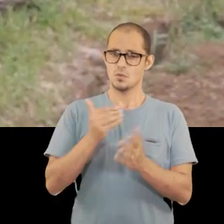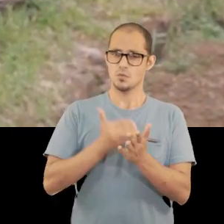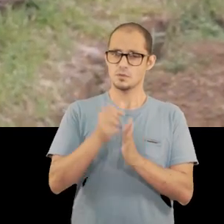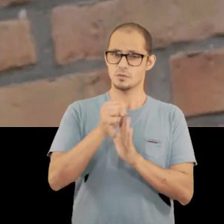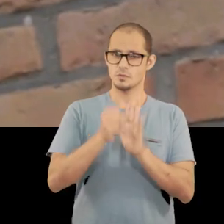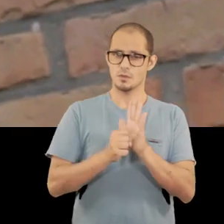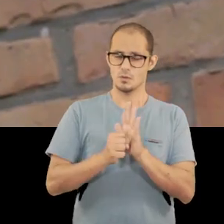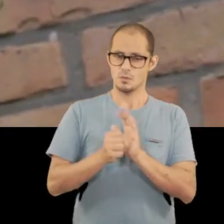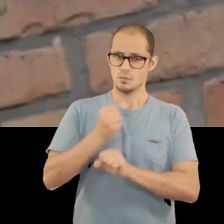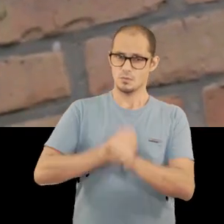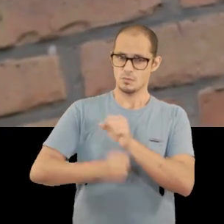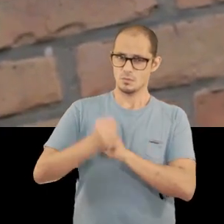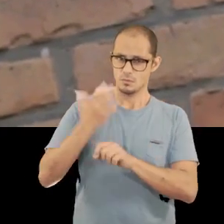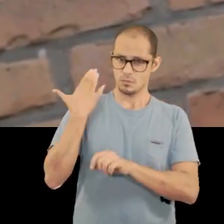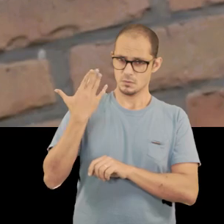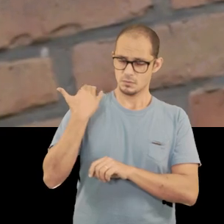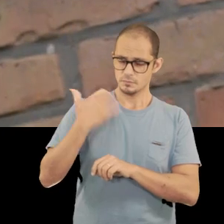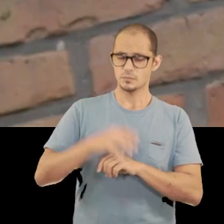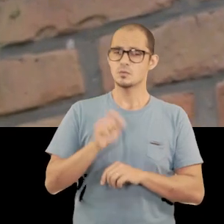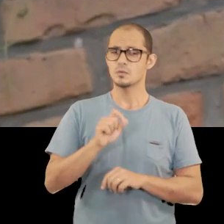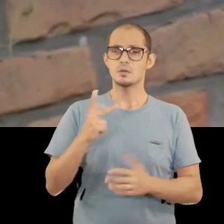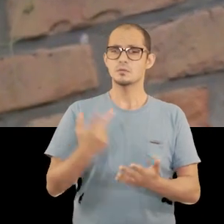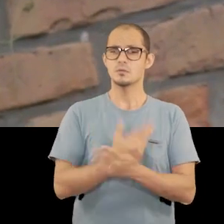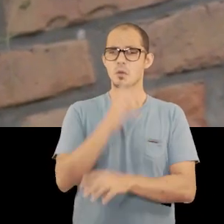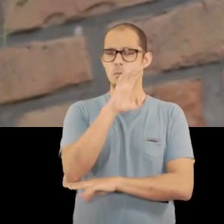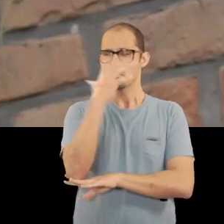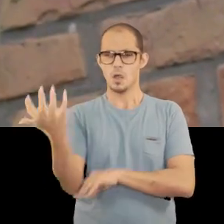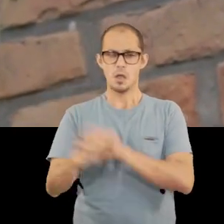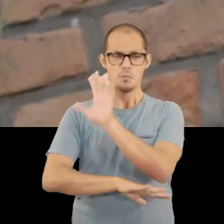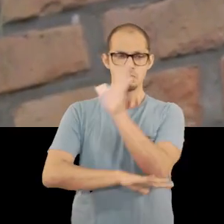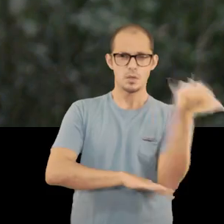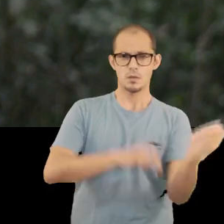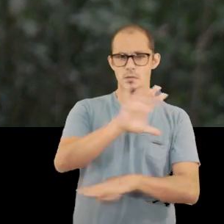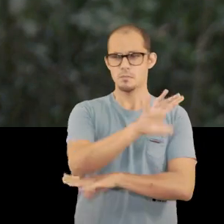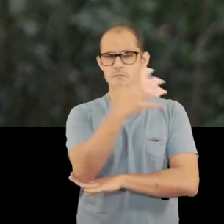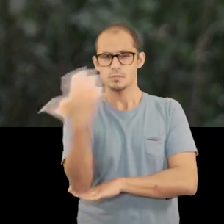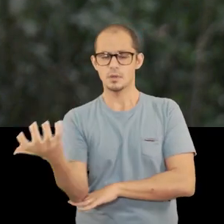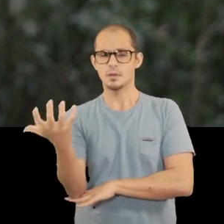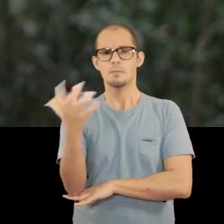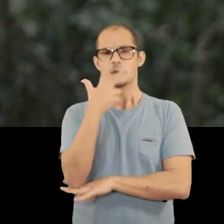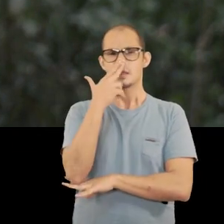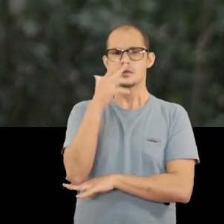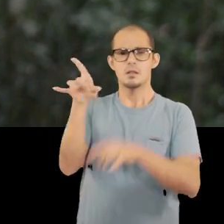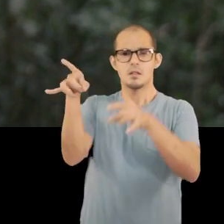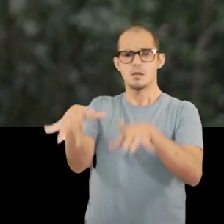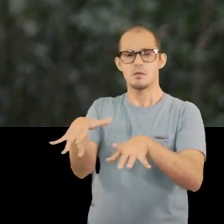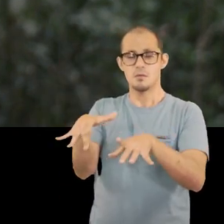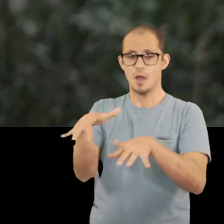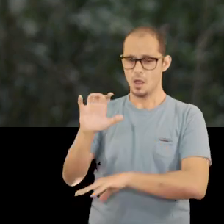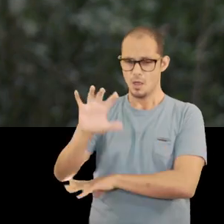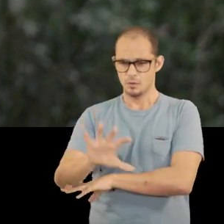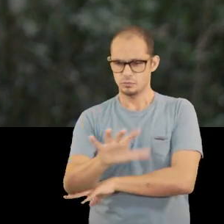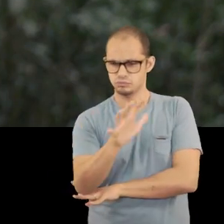No início do século passado, ele foi todo desmatado. Depois, isso foi sendo deixado